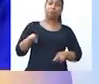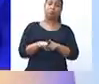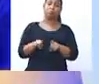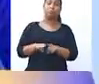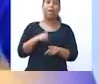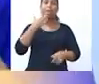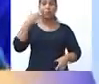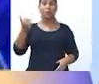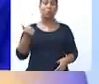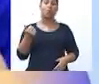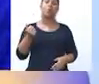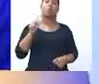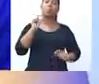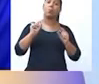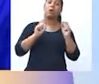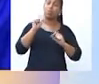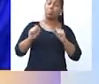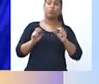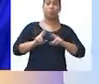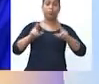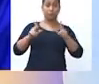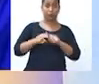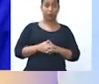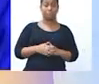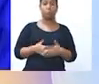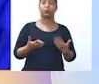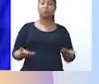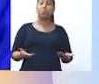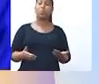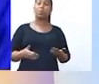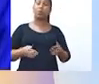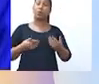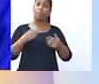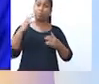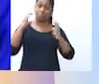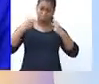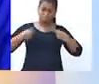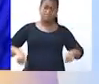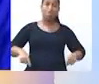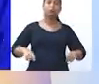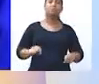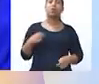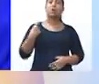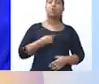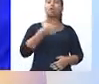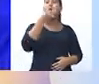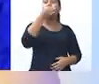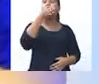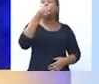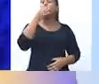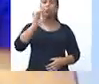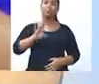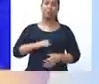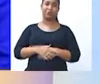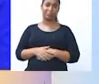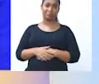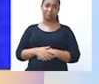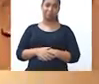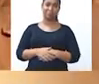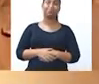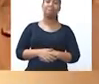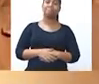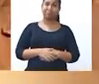aquele melhor por algum motivo subjetivo. Nas ciências humanas, as pessoas acham que a gente só dá palpite.